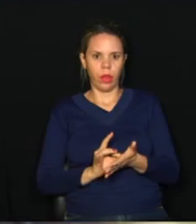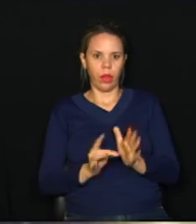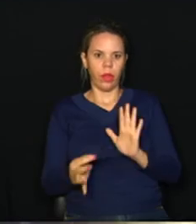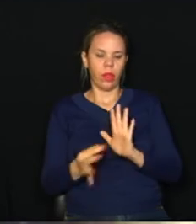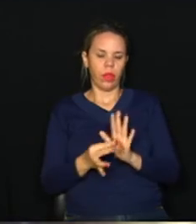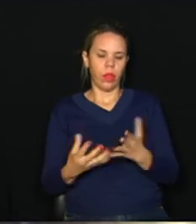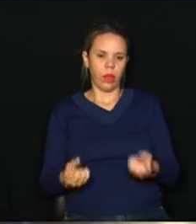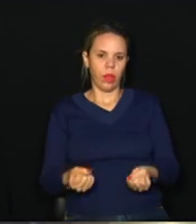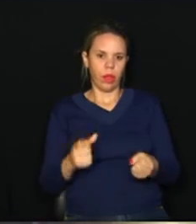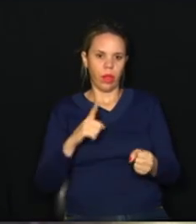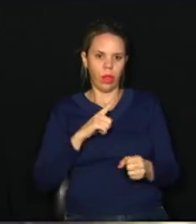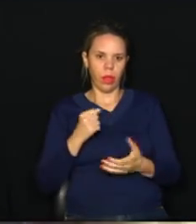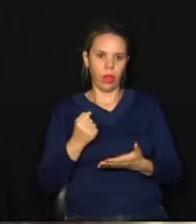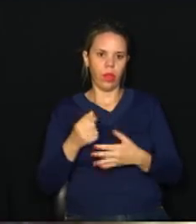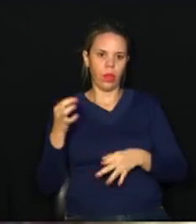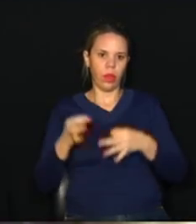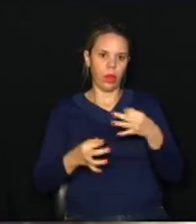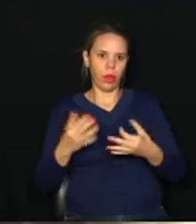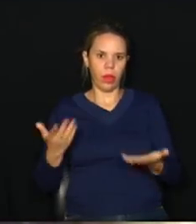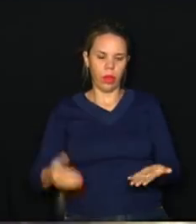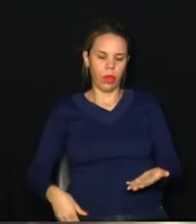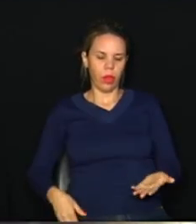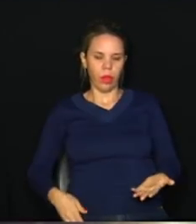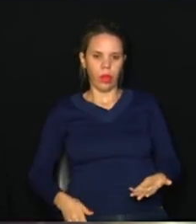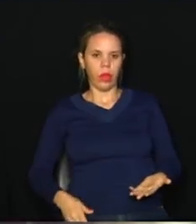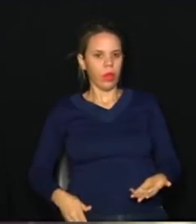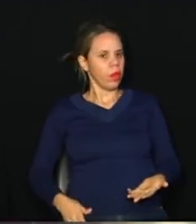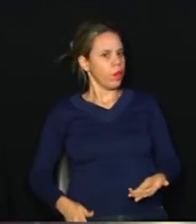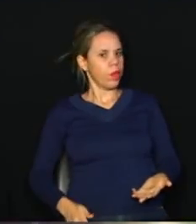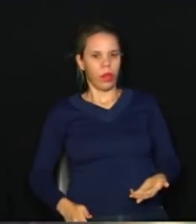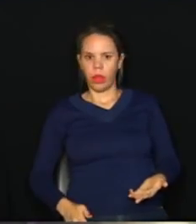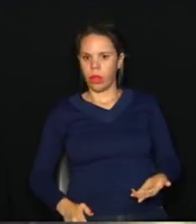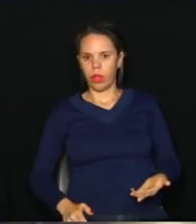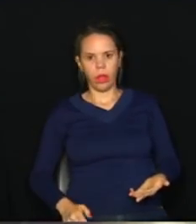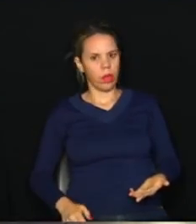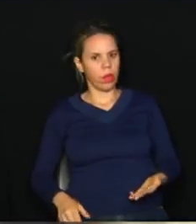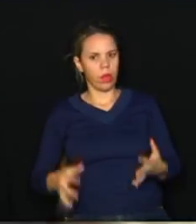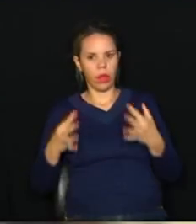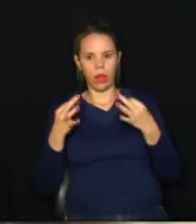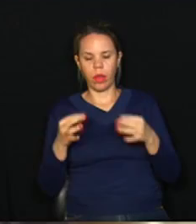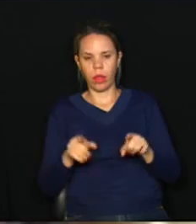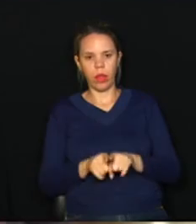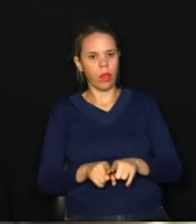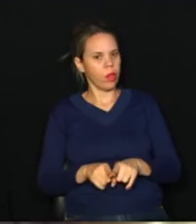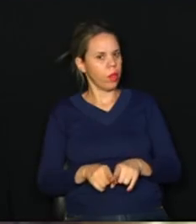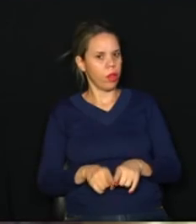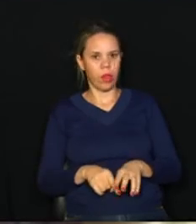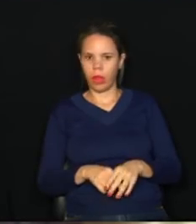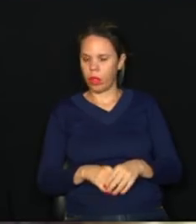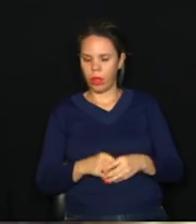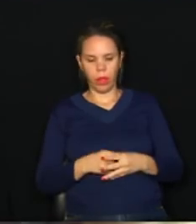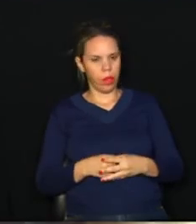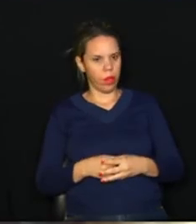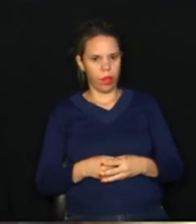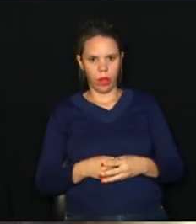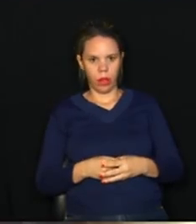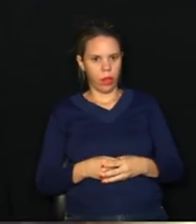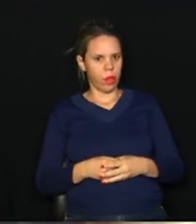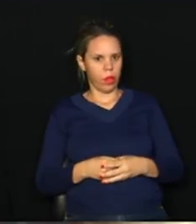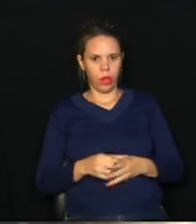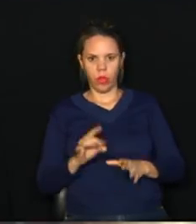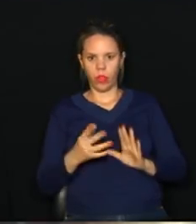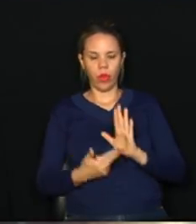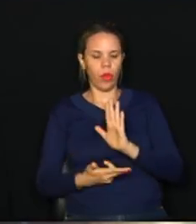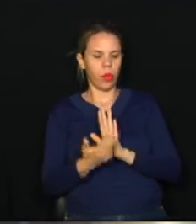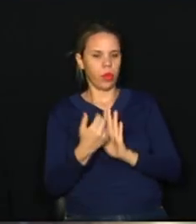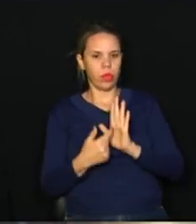posições e poder julgar e não sempre olhar só a caricatura que é